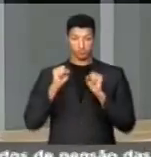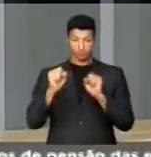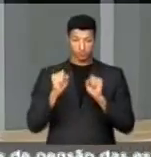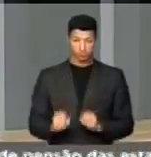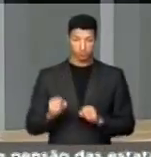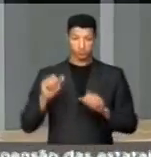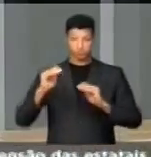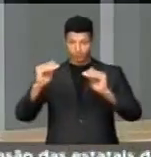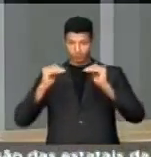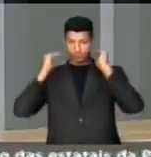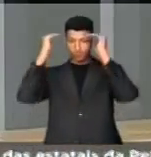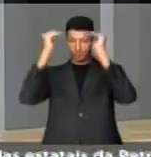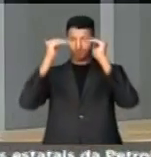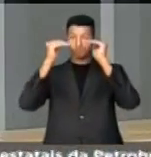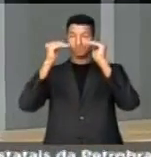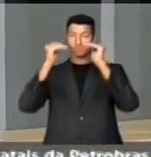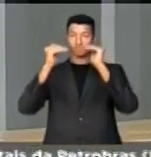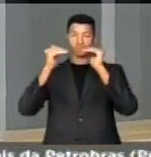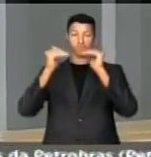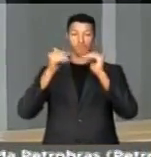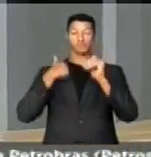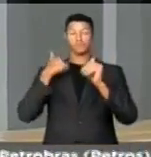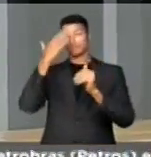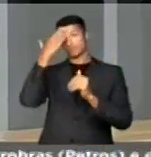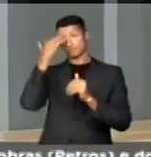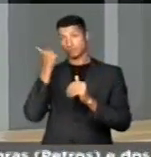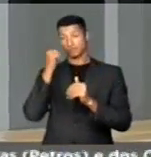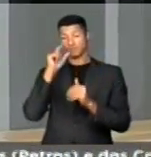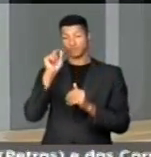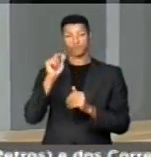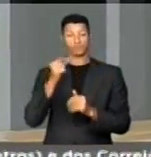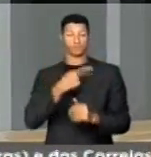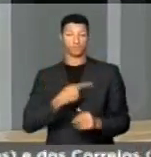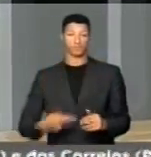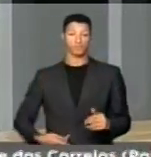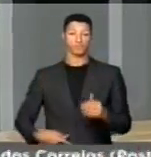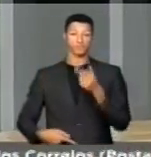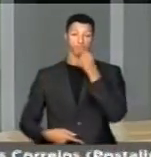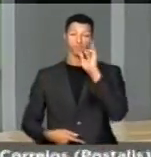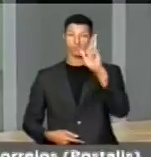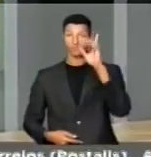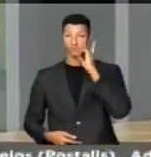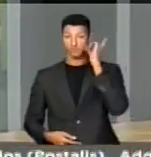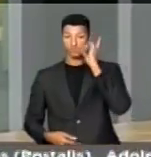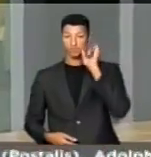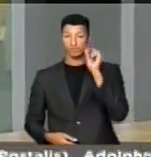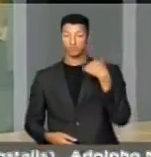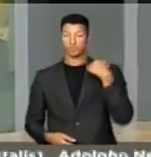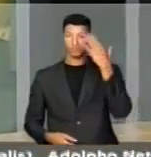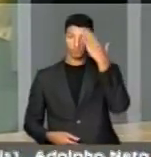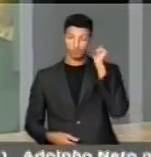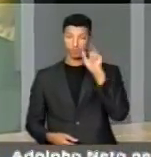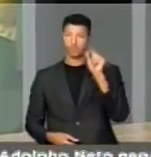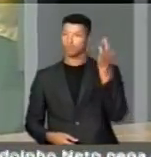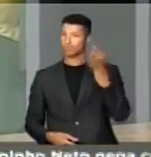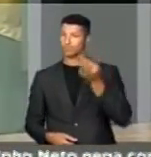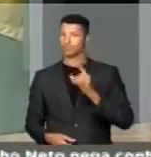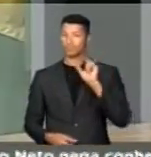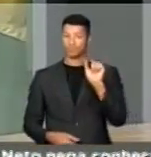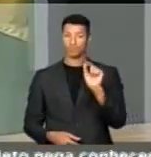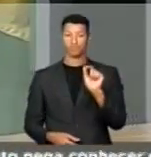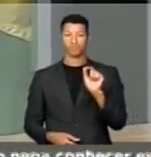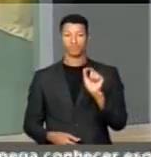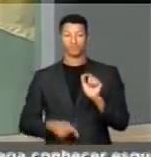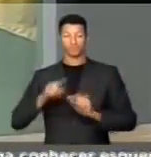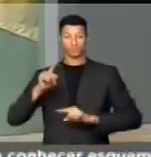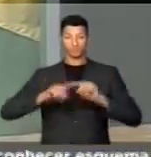possamos avançar nesse desiderato. Eu sei, meu caro presidente, senhoras e senhores deputados, eu sei perfeitamente que